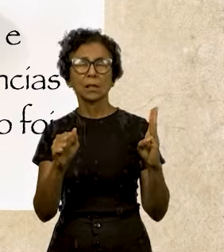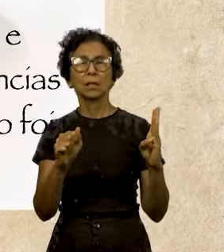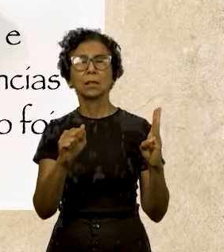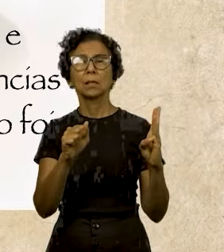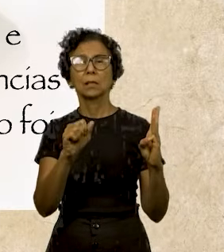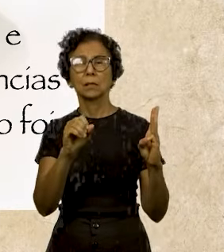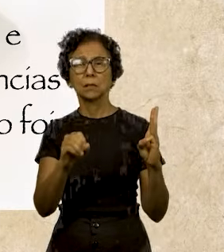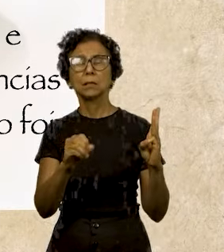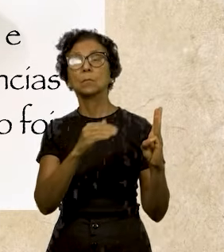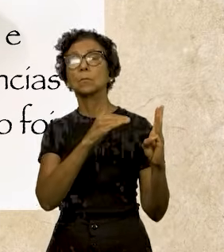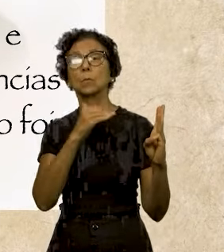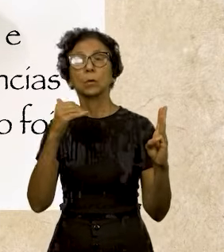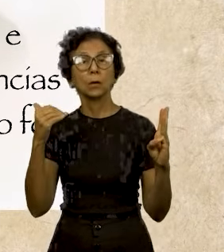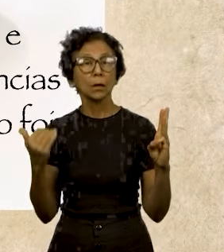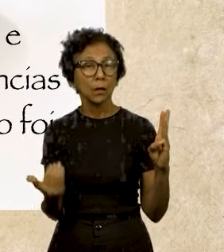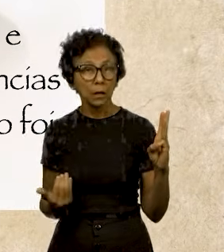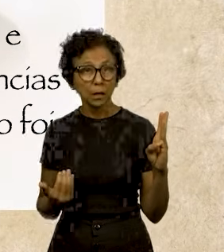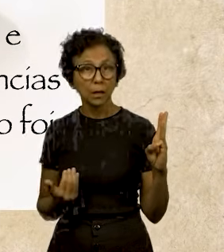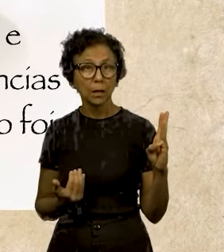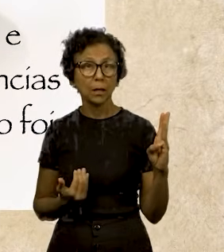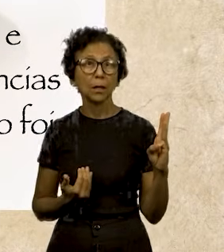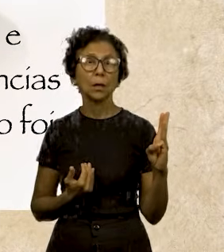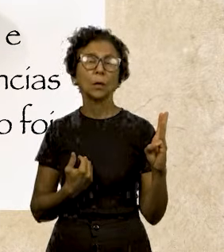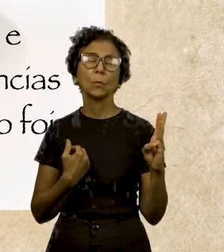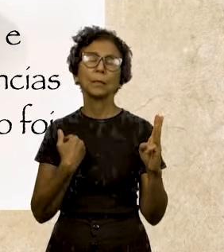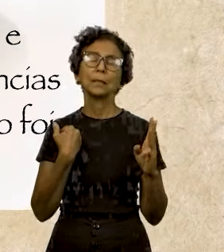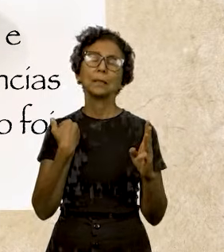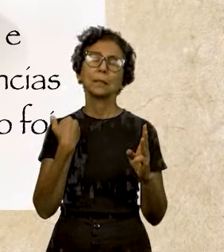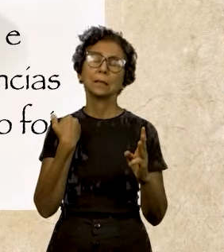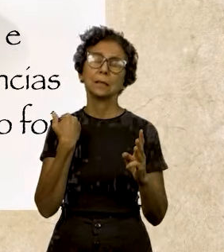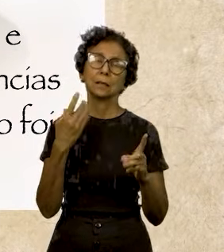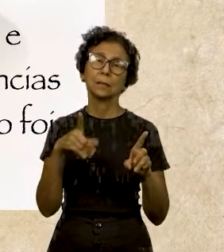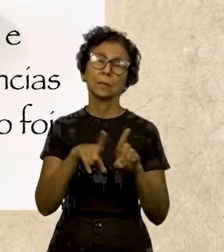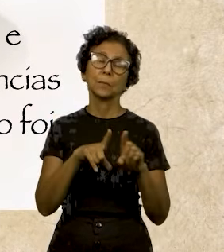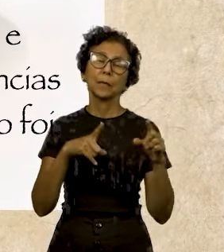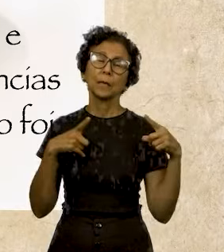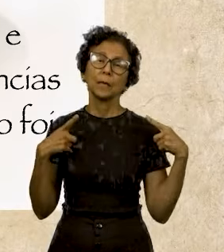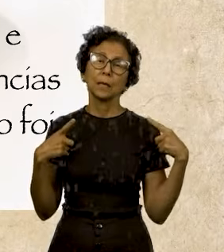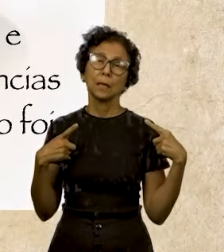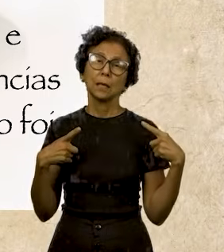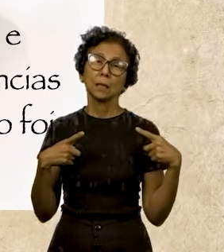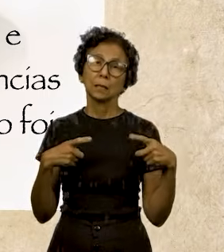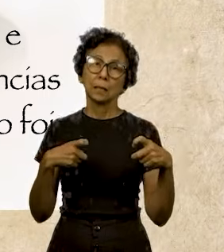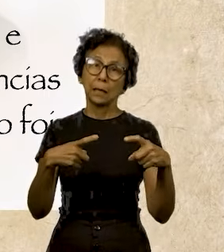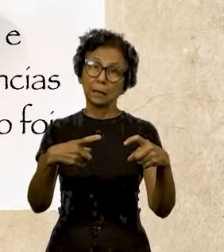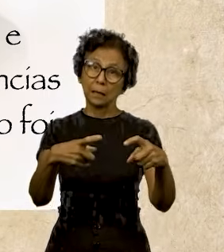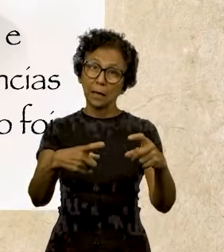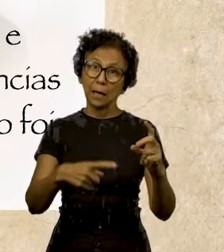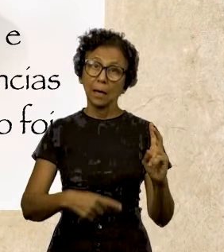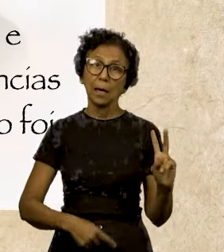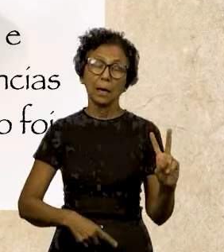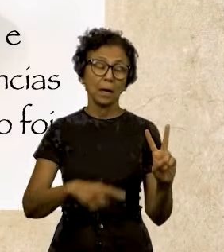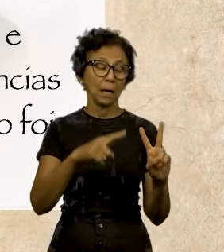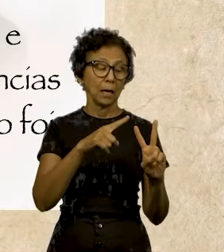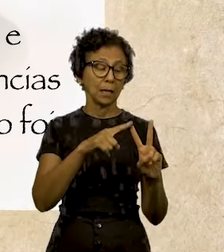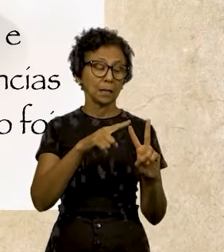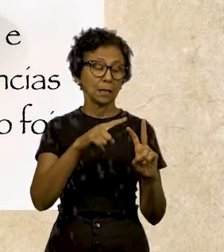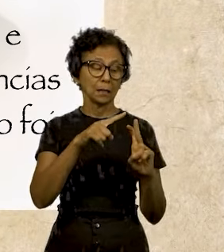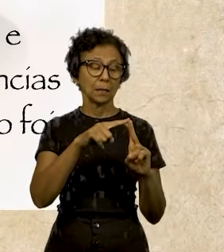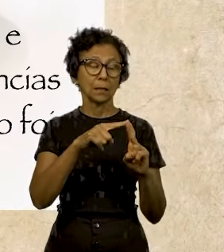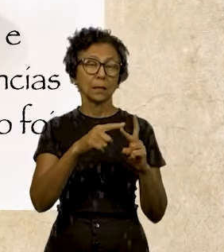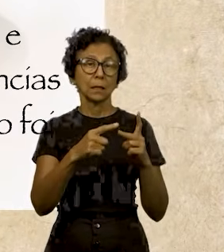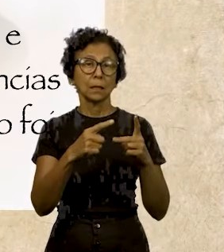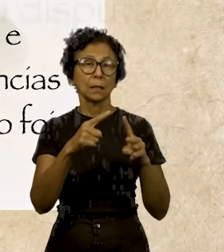mas em 44 ele foi assassinado, né? É uma história que todo mundo conhece, que é tu Brutus, né? O Brutus fez uma revolta dentro do